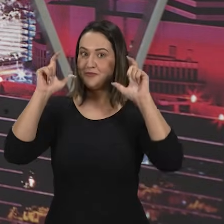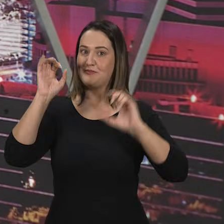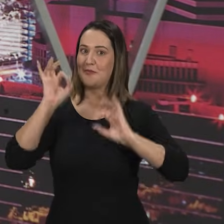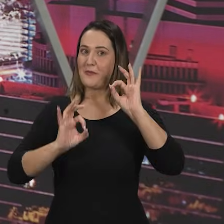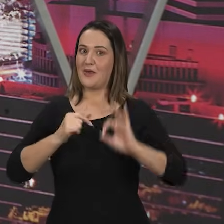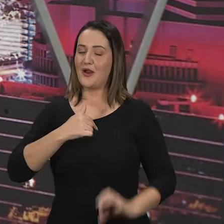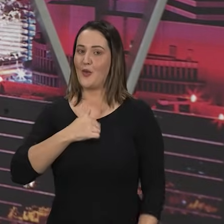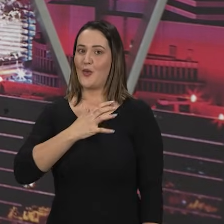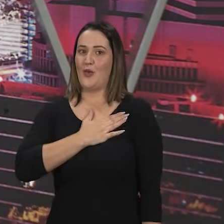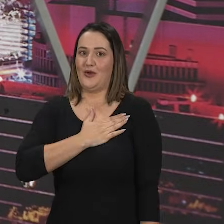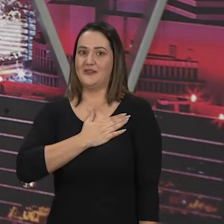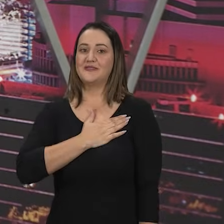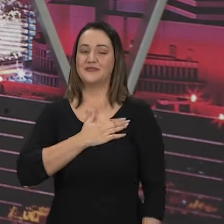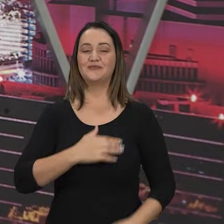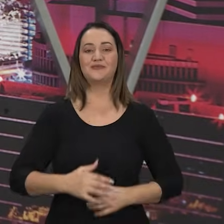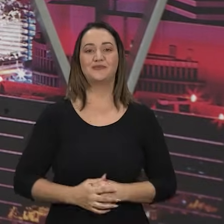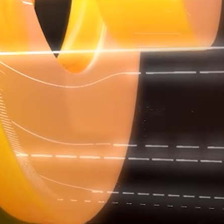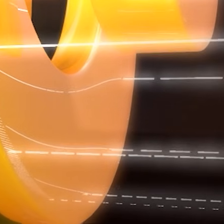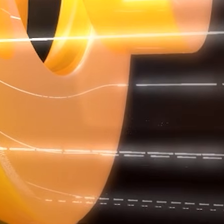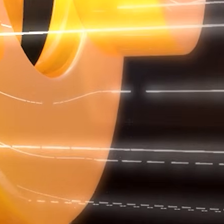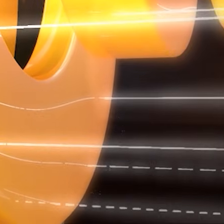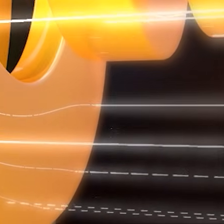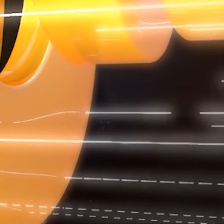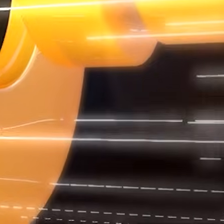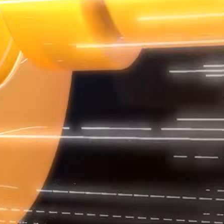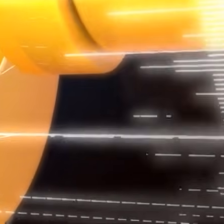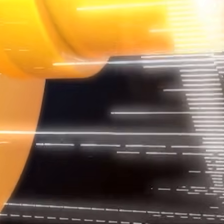hoje. Prepare o seu coração.